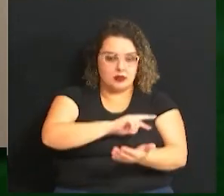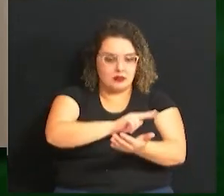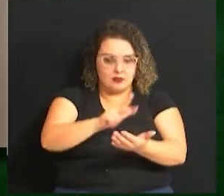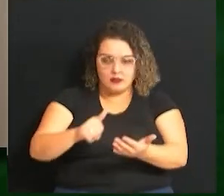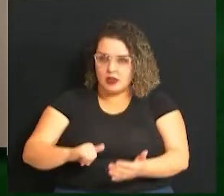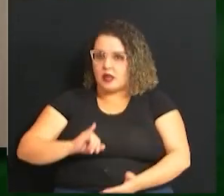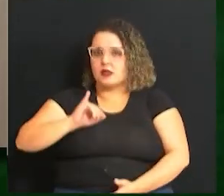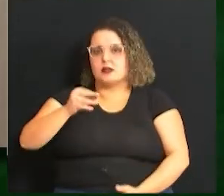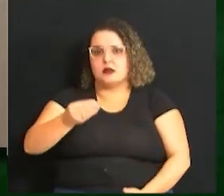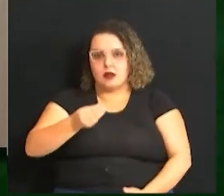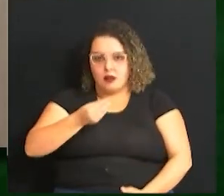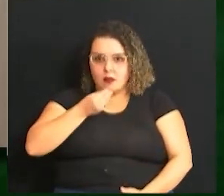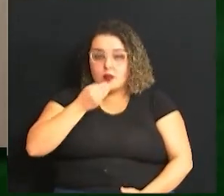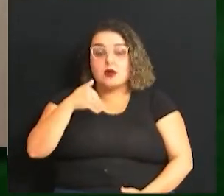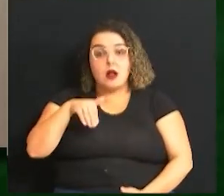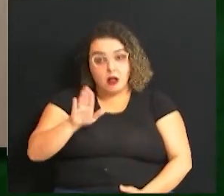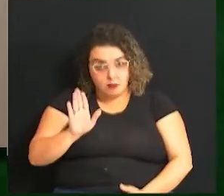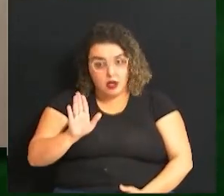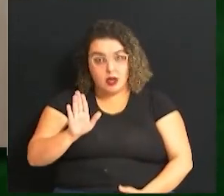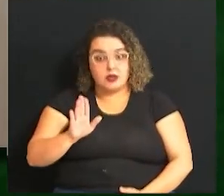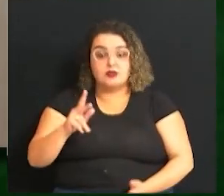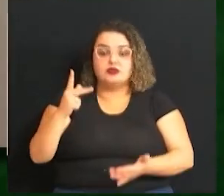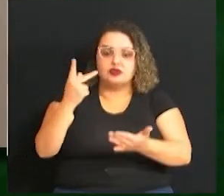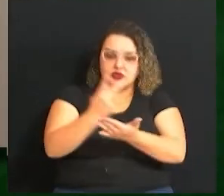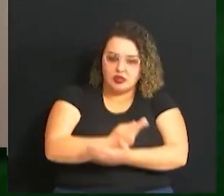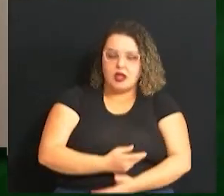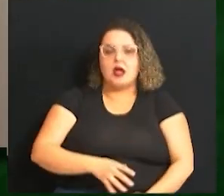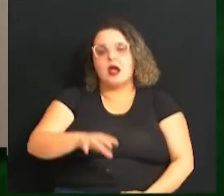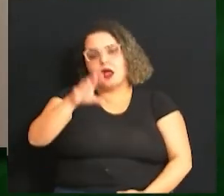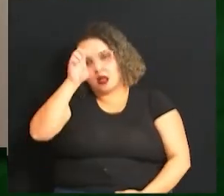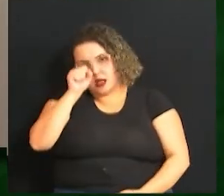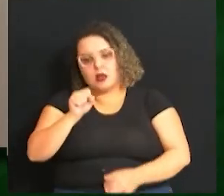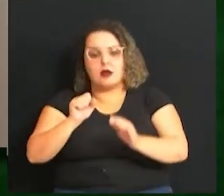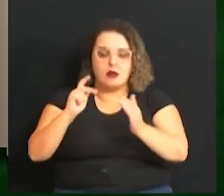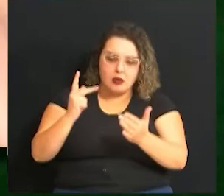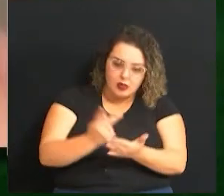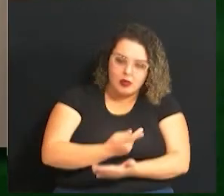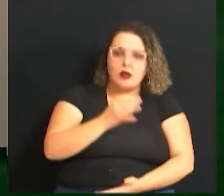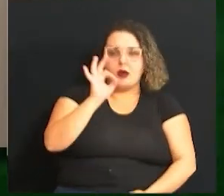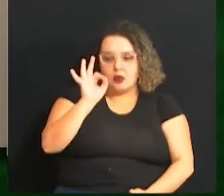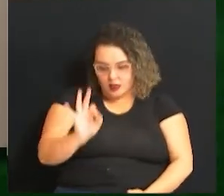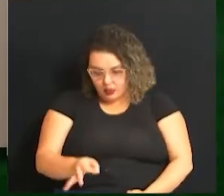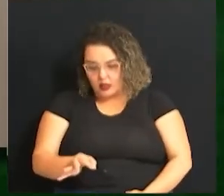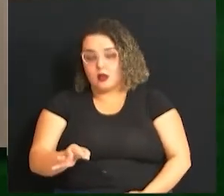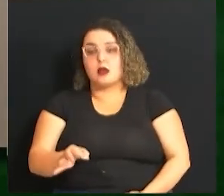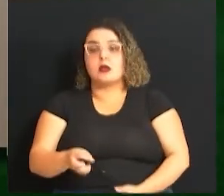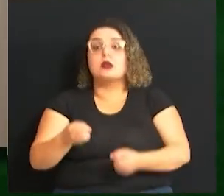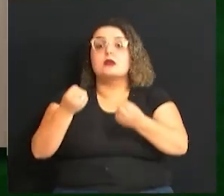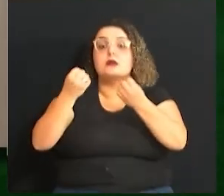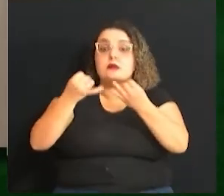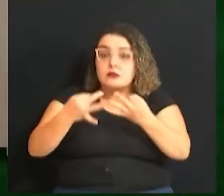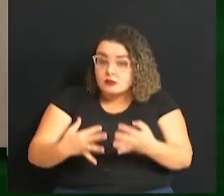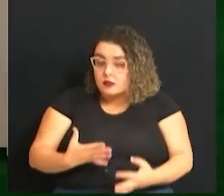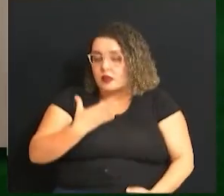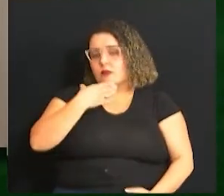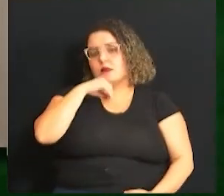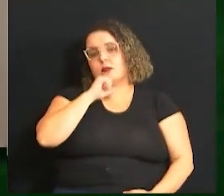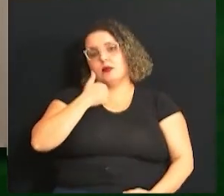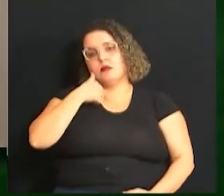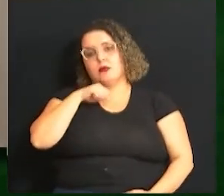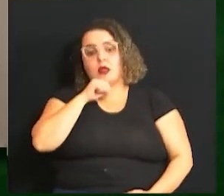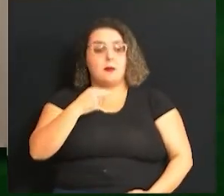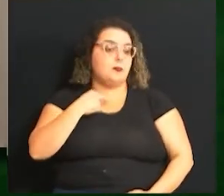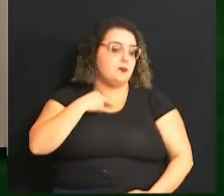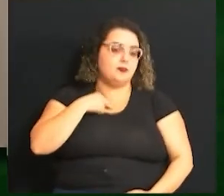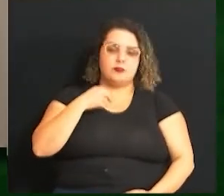ter inúmeras oportunidades a mais de errar e aprender e corrigir e ser orientada pelos